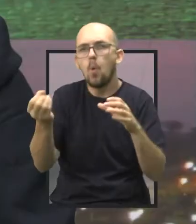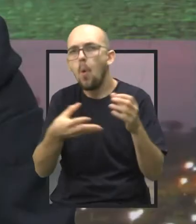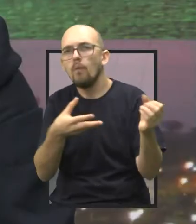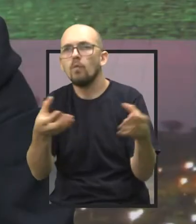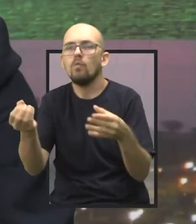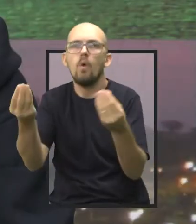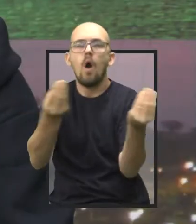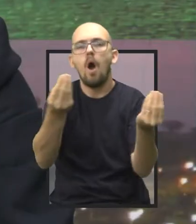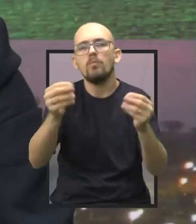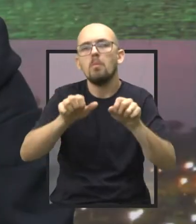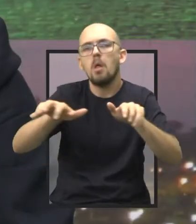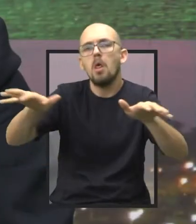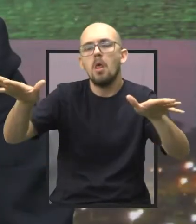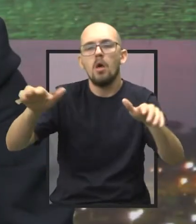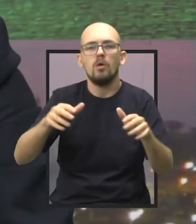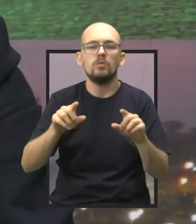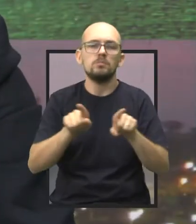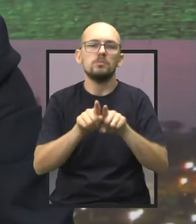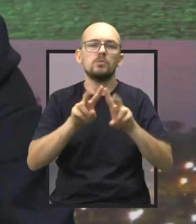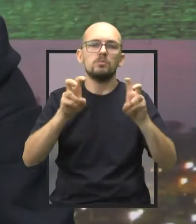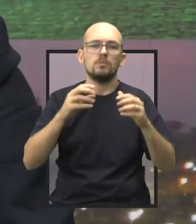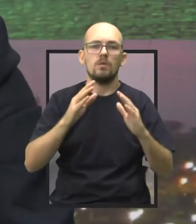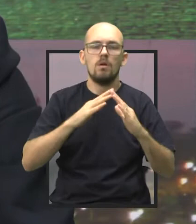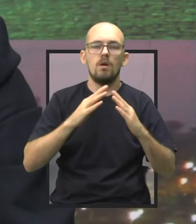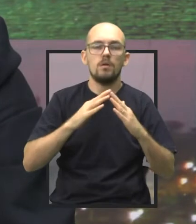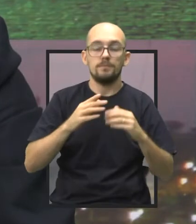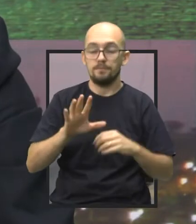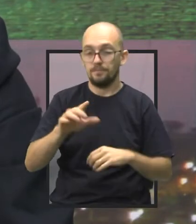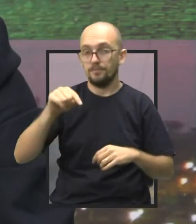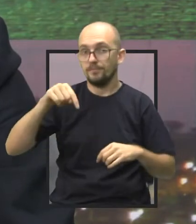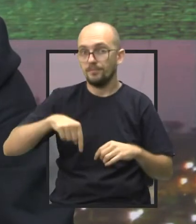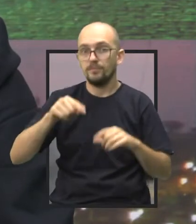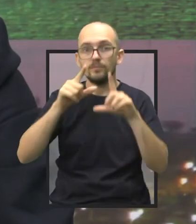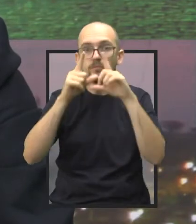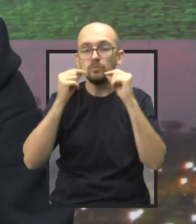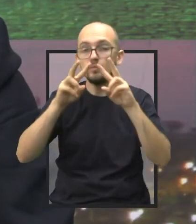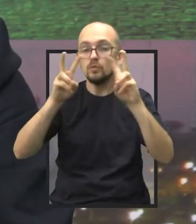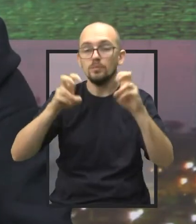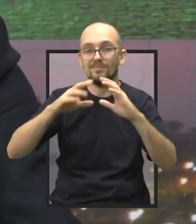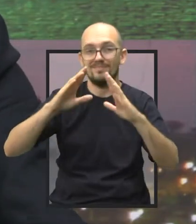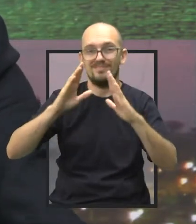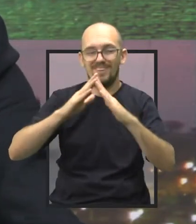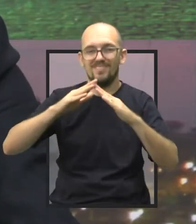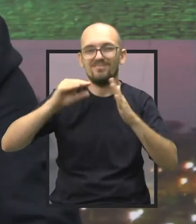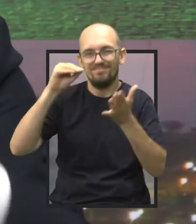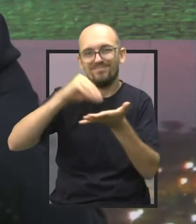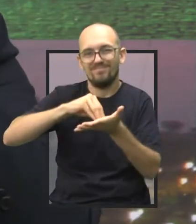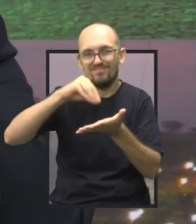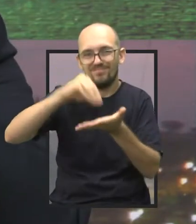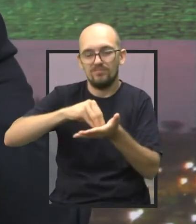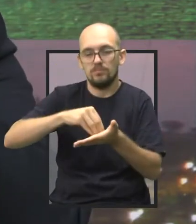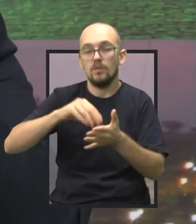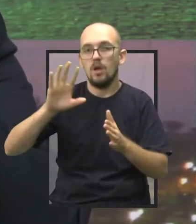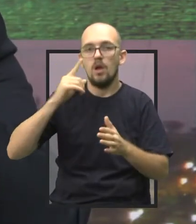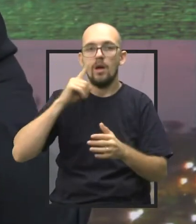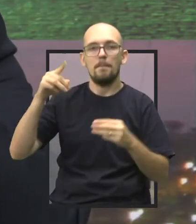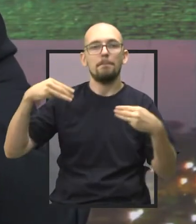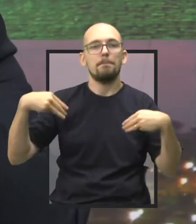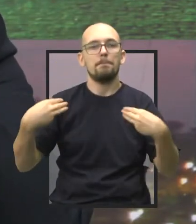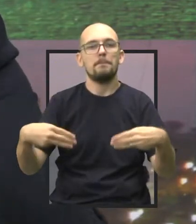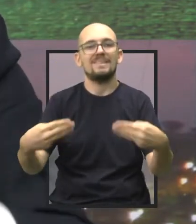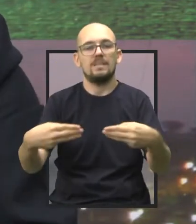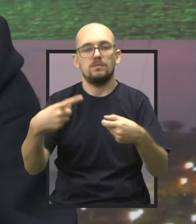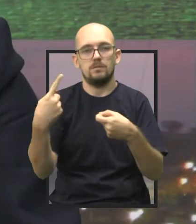Val, com relação ao déficit habitacional, é bom que se diga nesse momento que o Ministério das Cidades já há